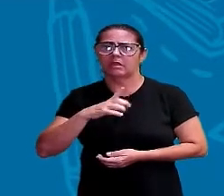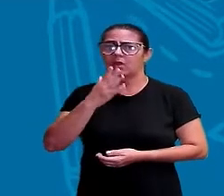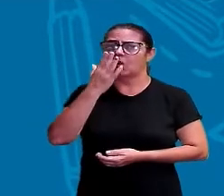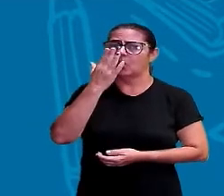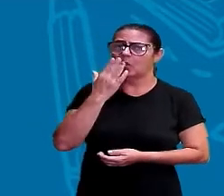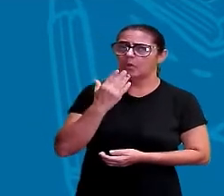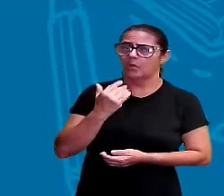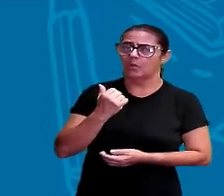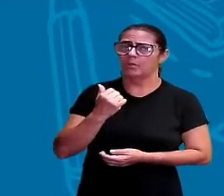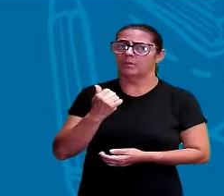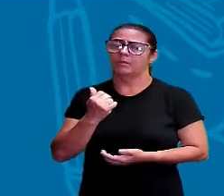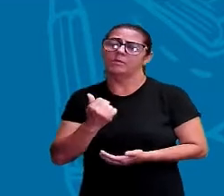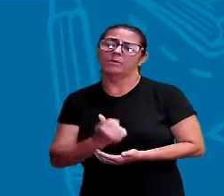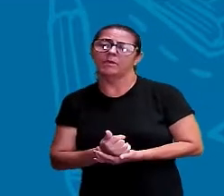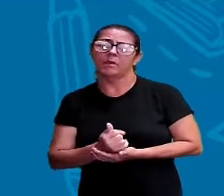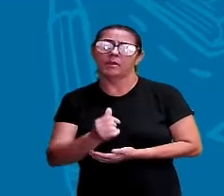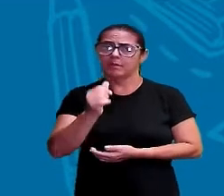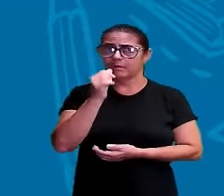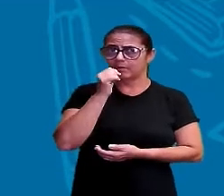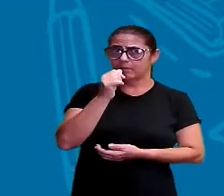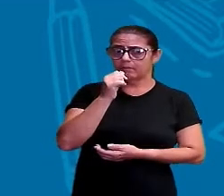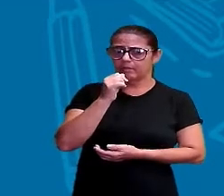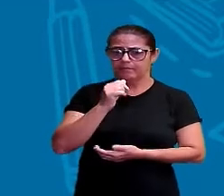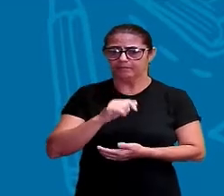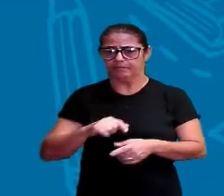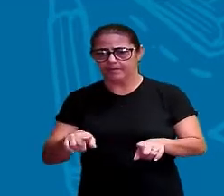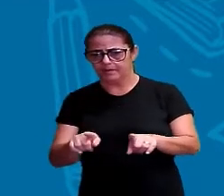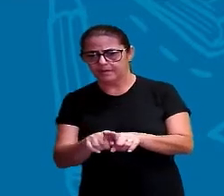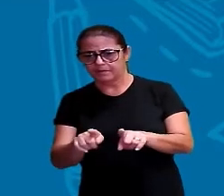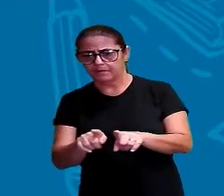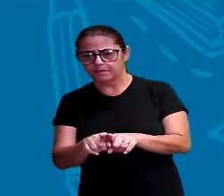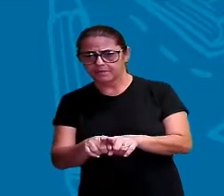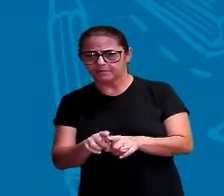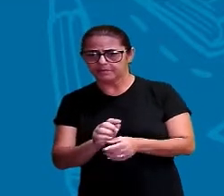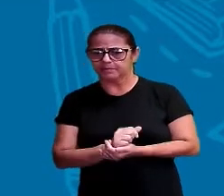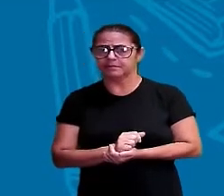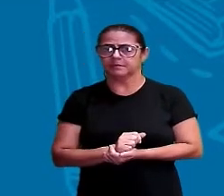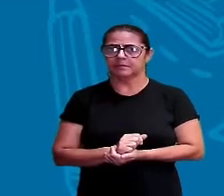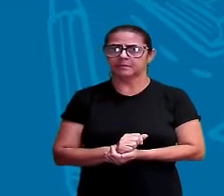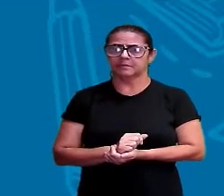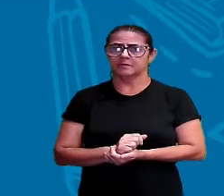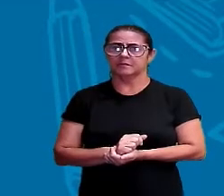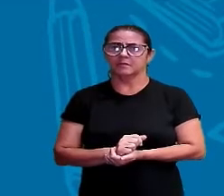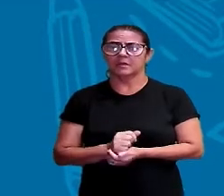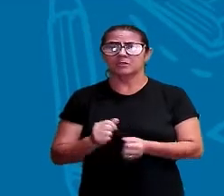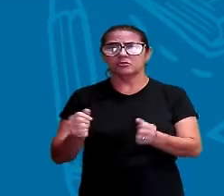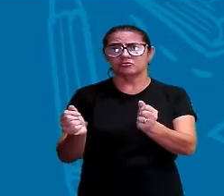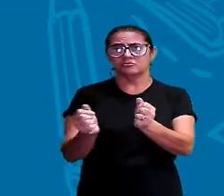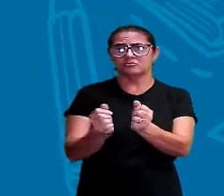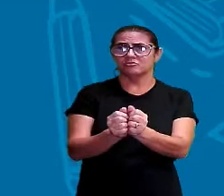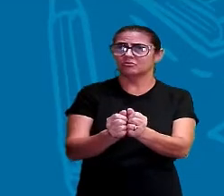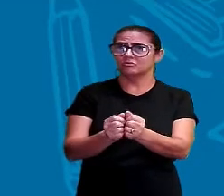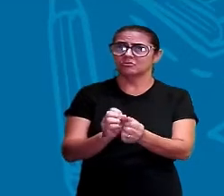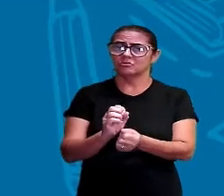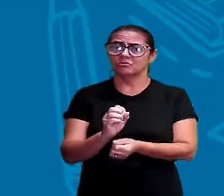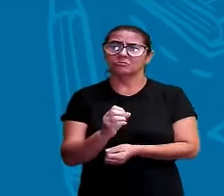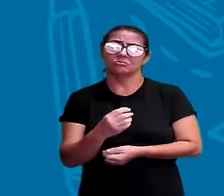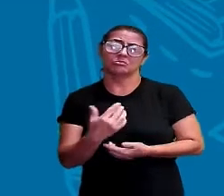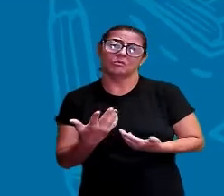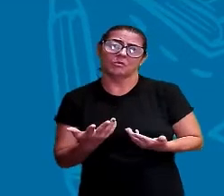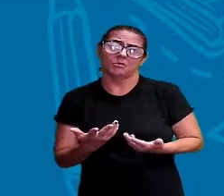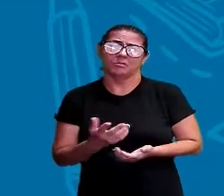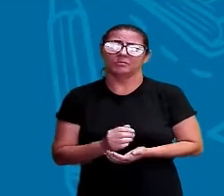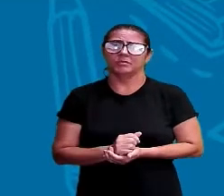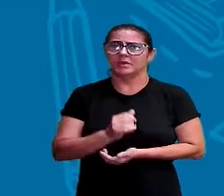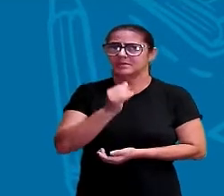e beber, quando a gente está falando de refeições, e também de portar, no sentido de estar com, portar. E aí a gente tem o